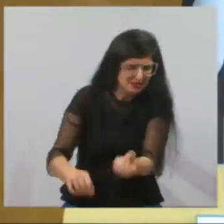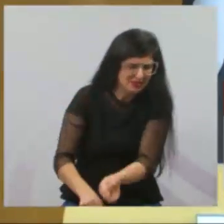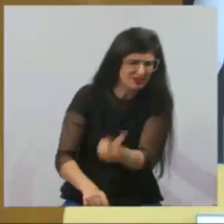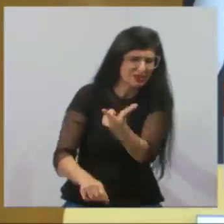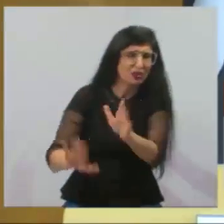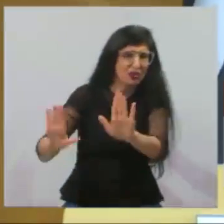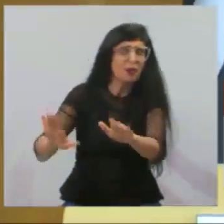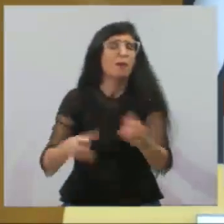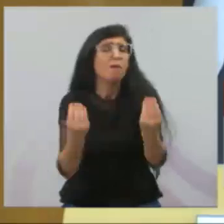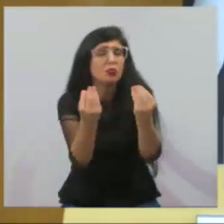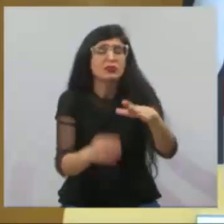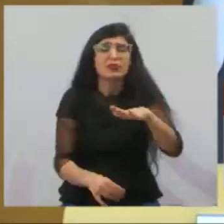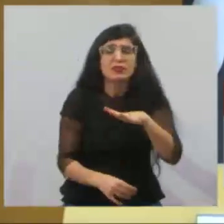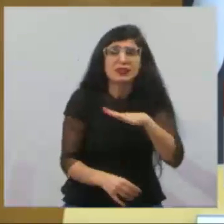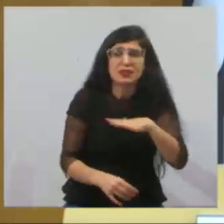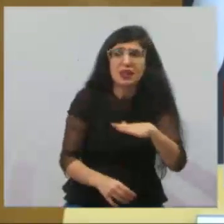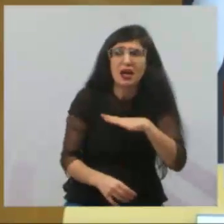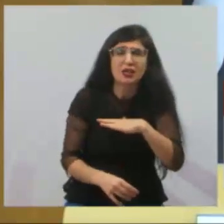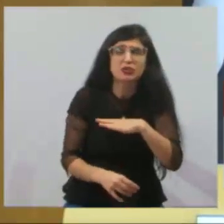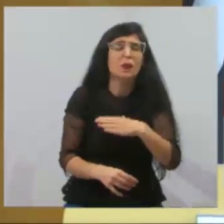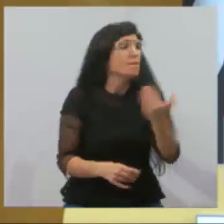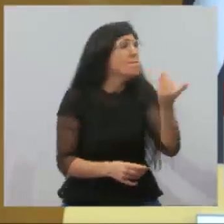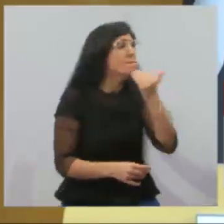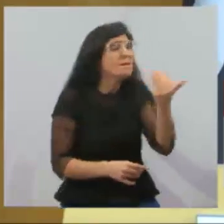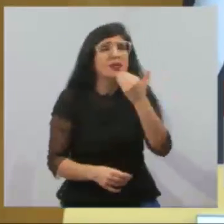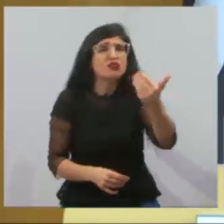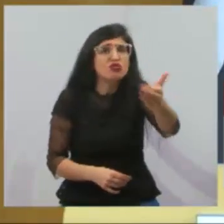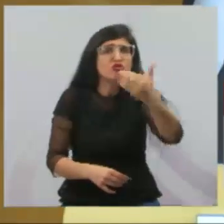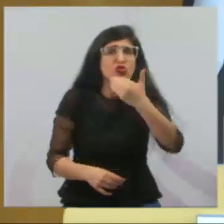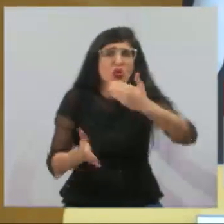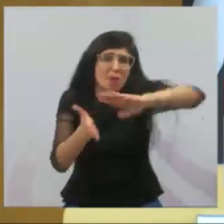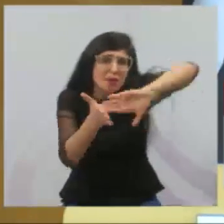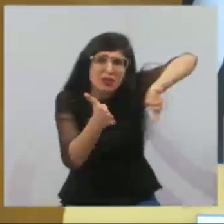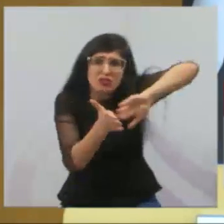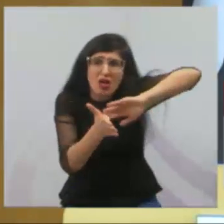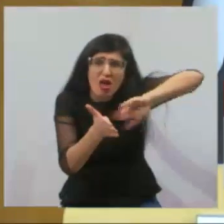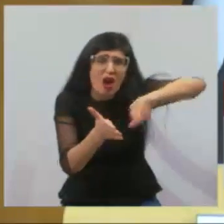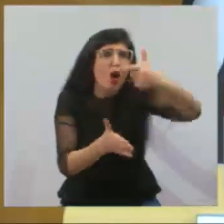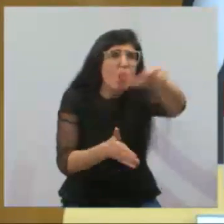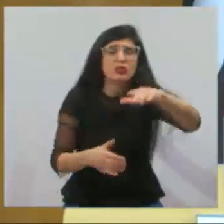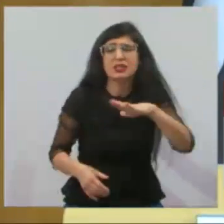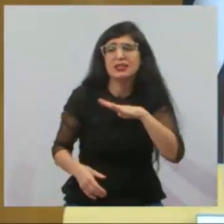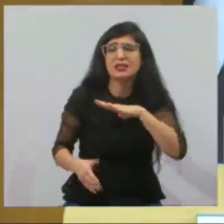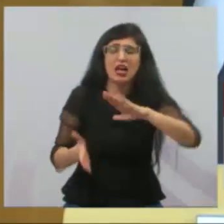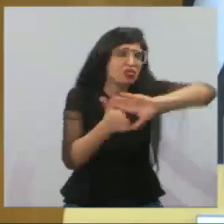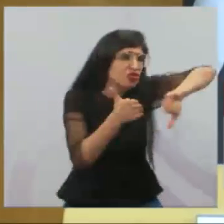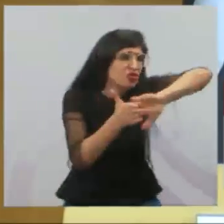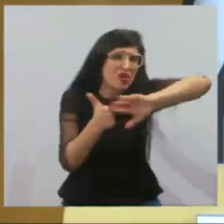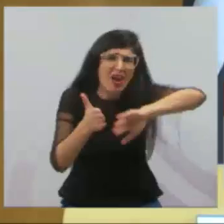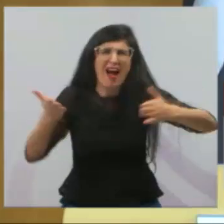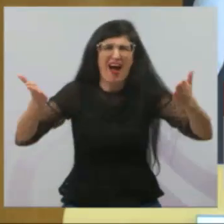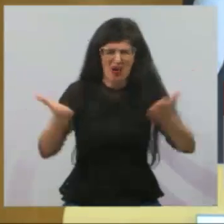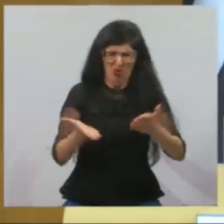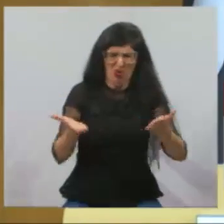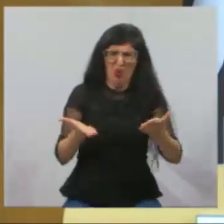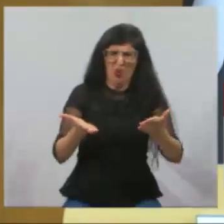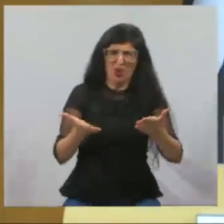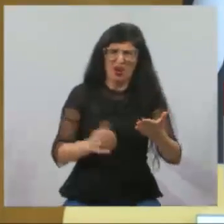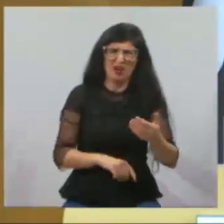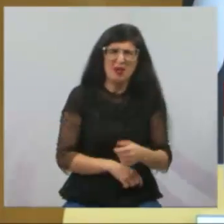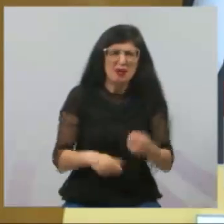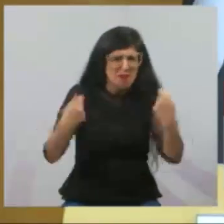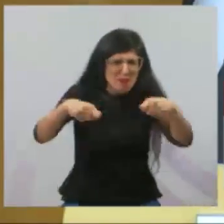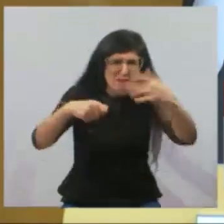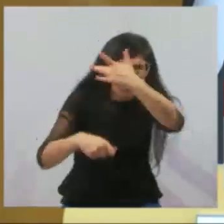com pedido para suspensão. Não é momento hábil de se dar aumento. Estamos